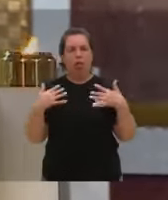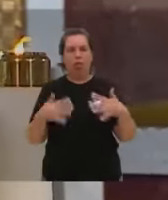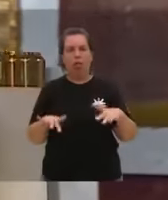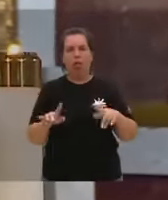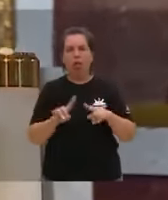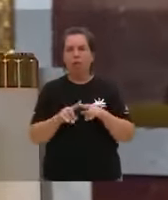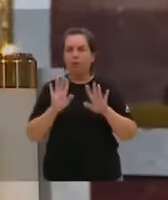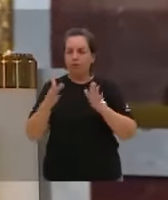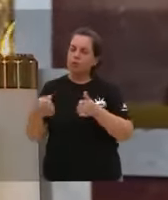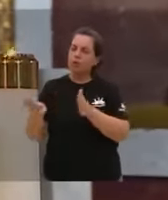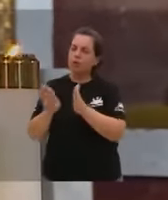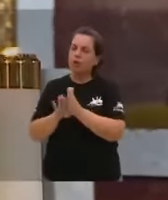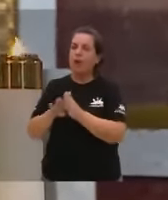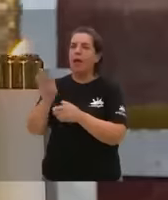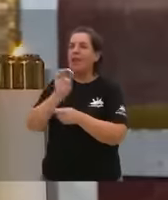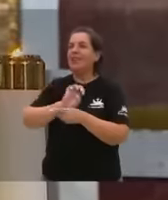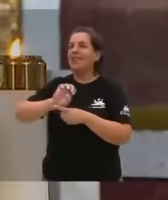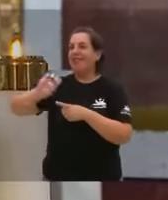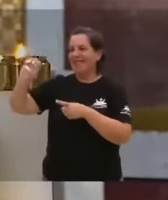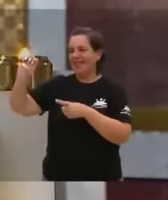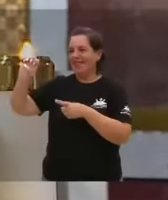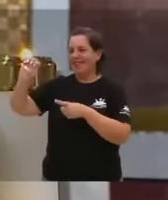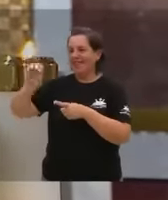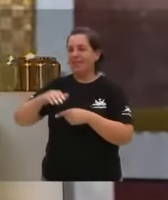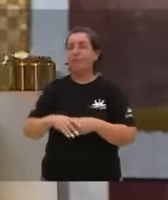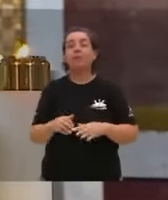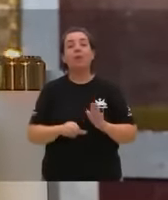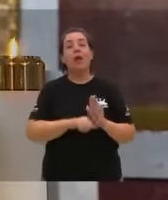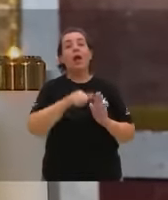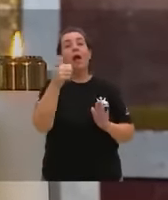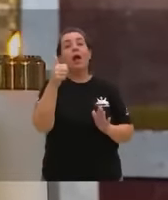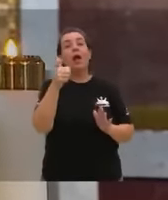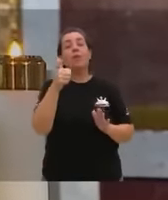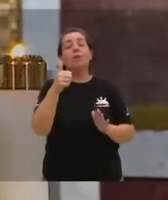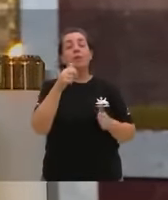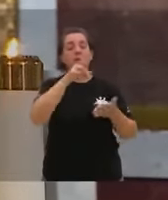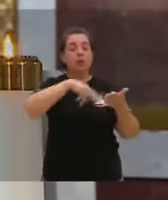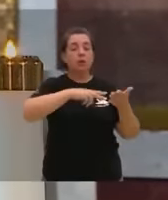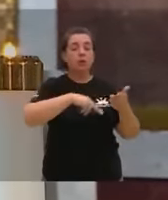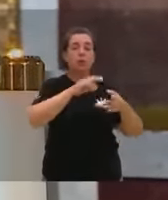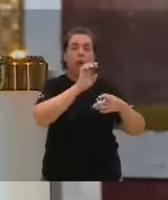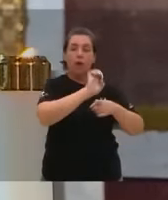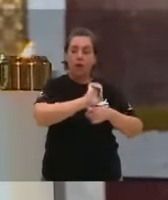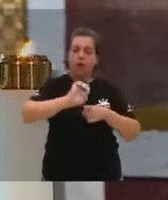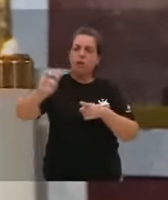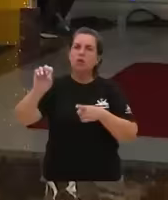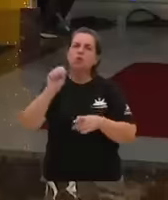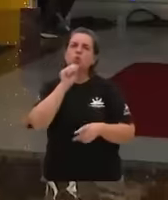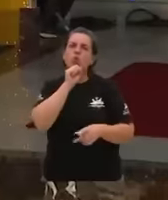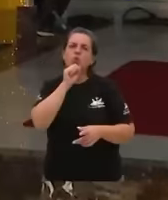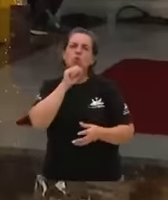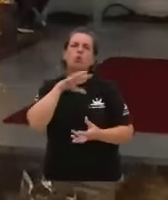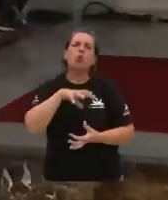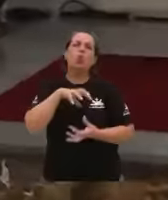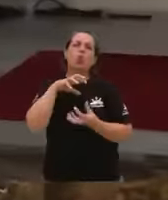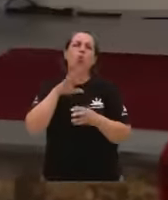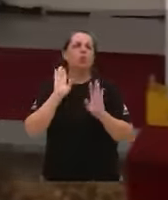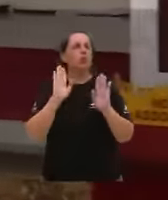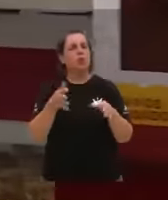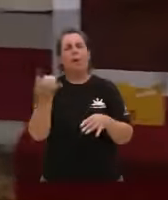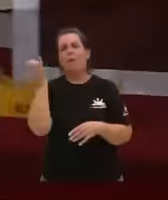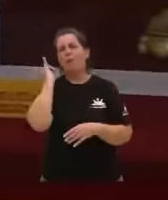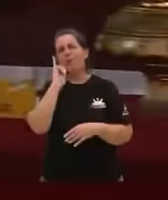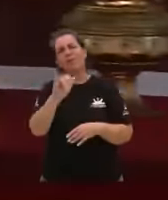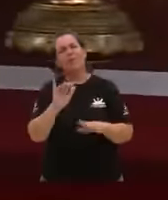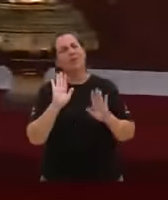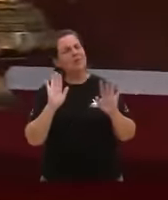Mas logo vamos chegar em Elias. A primeira leitura fala de um Elias já idoso, um profeta